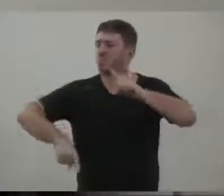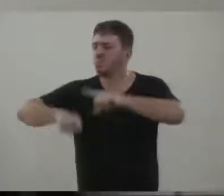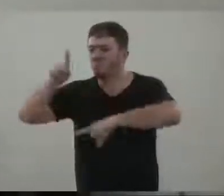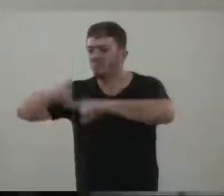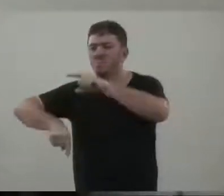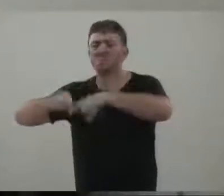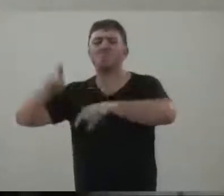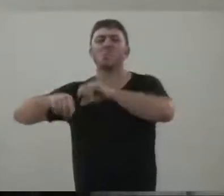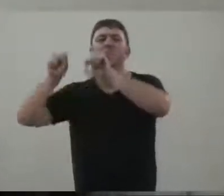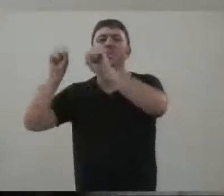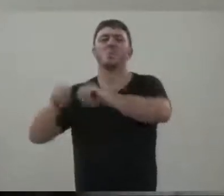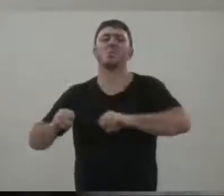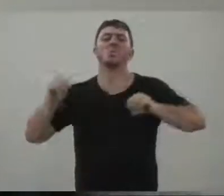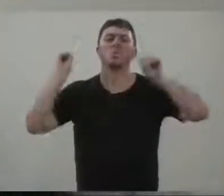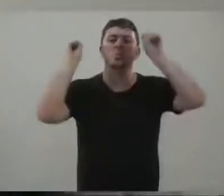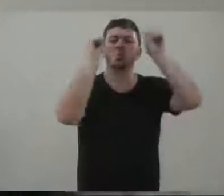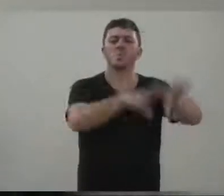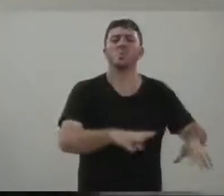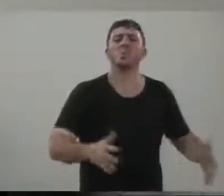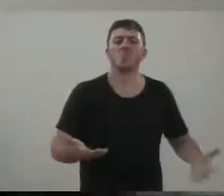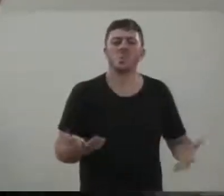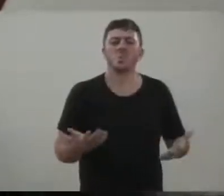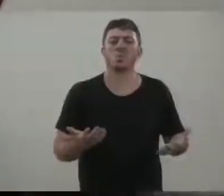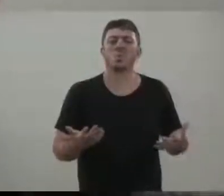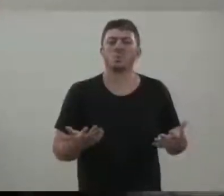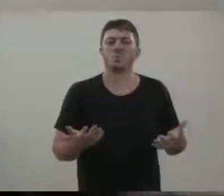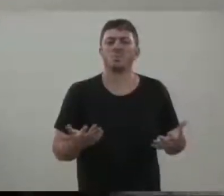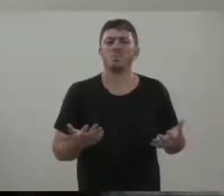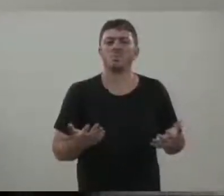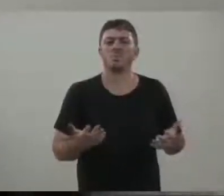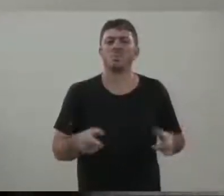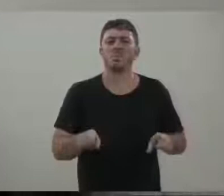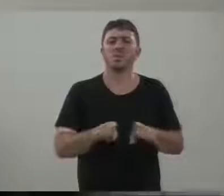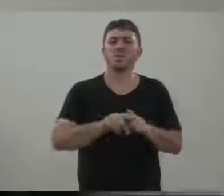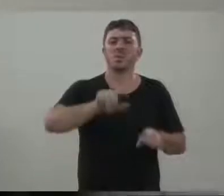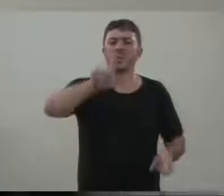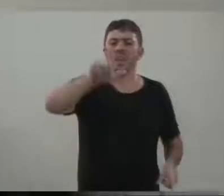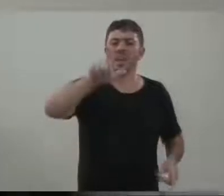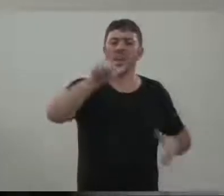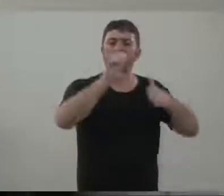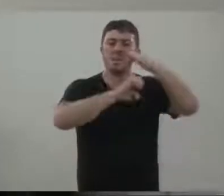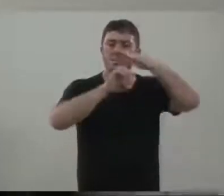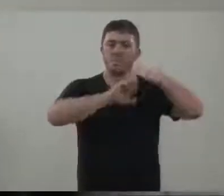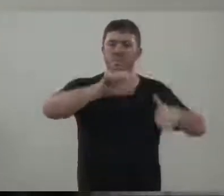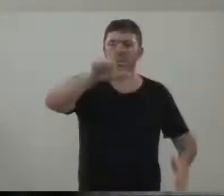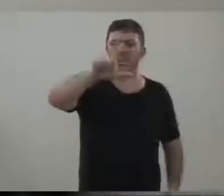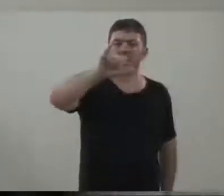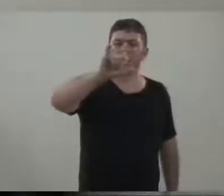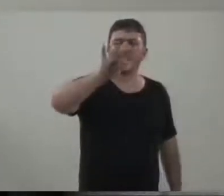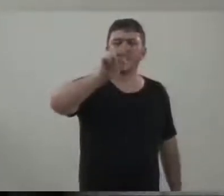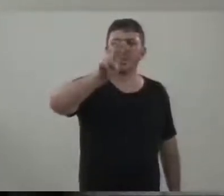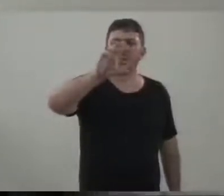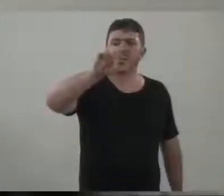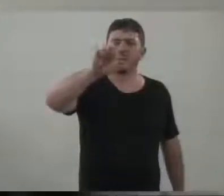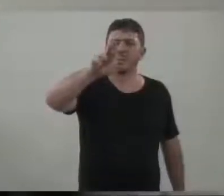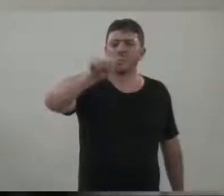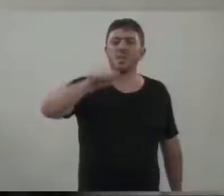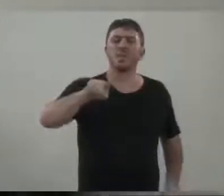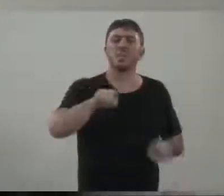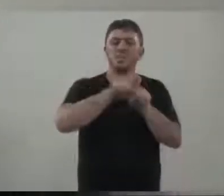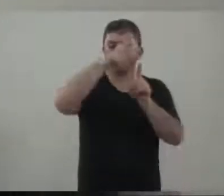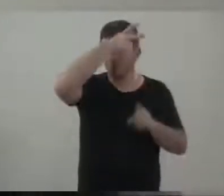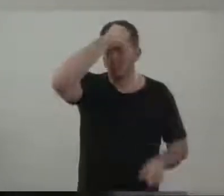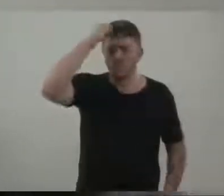restos de tudo quanto é coisa que existia na cidade. A Litucera e a Prefeitura de Vinhedo levavam para lá, nos anos de